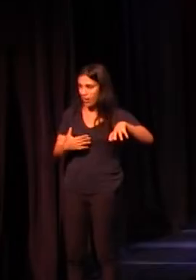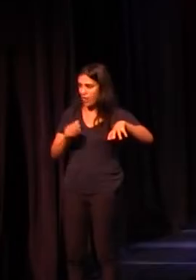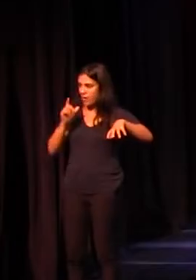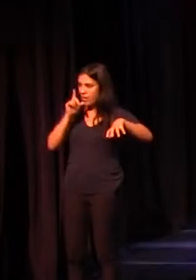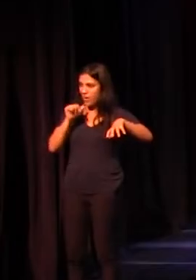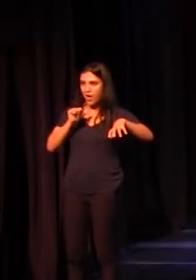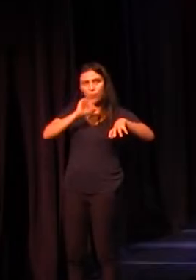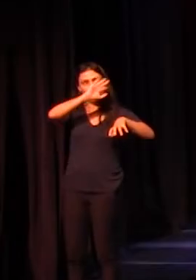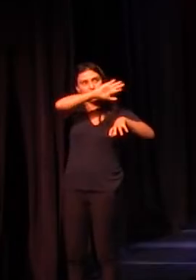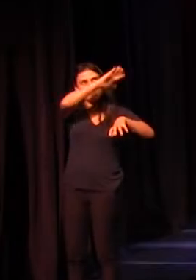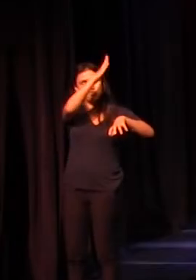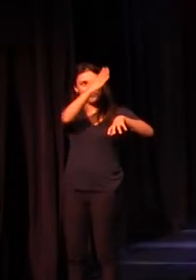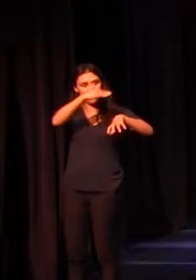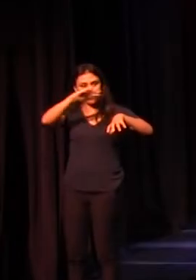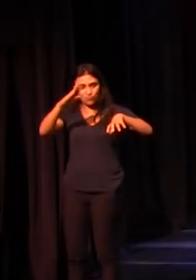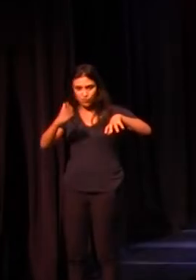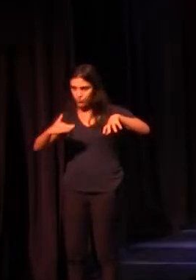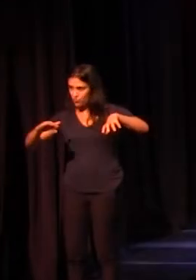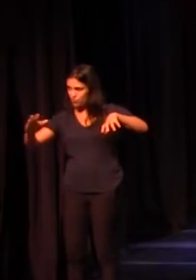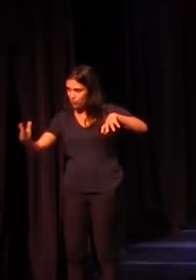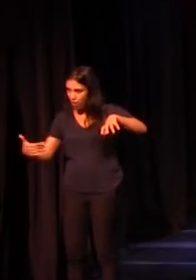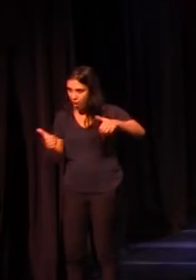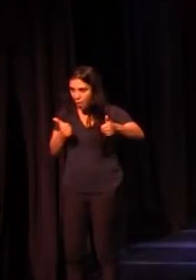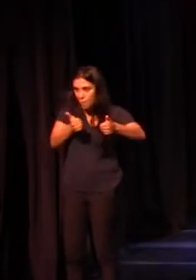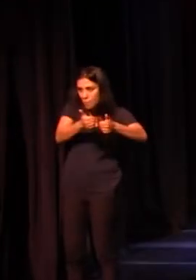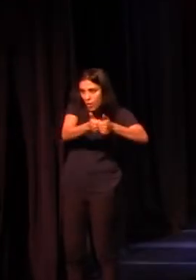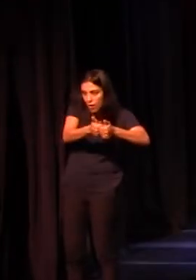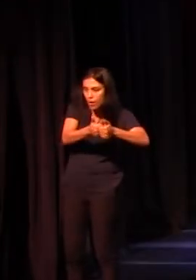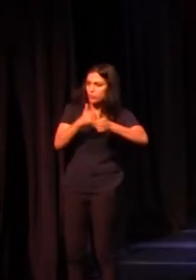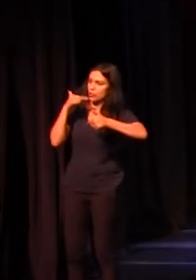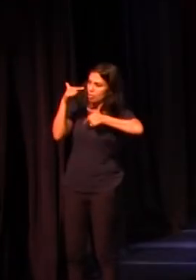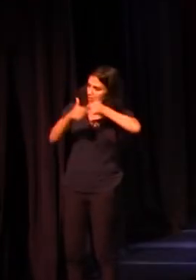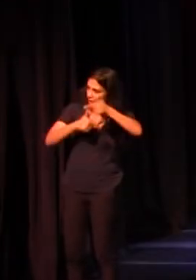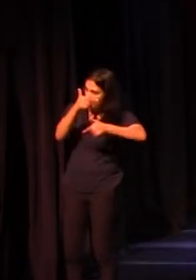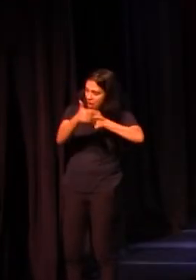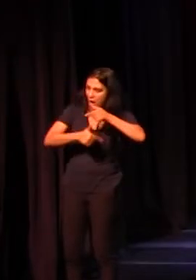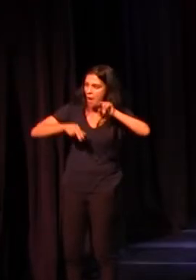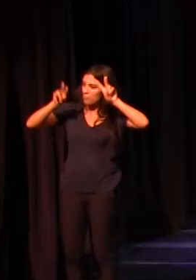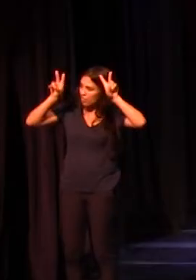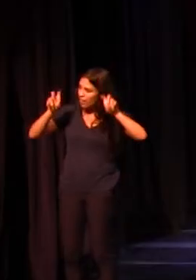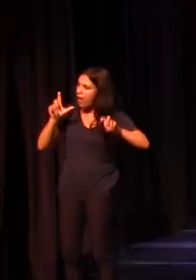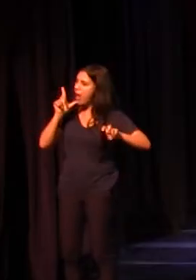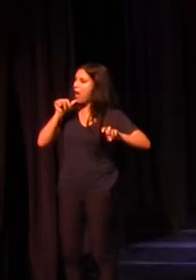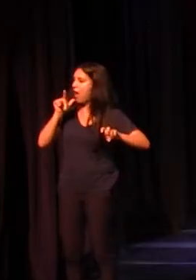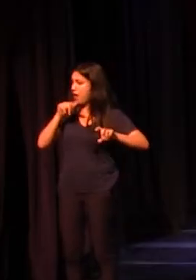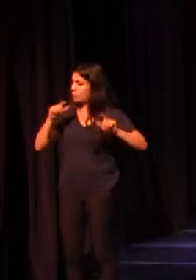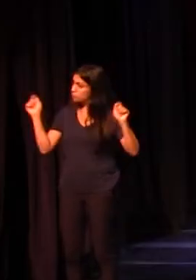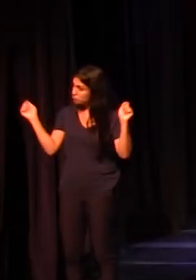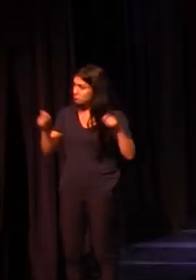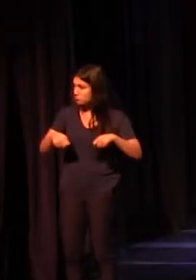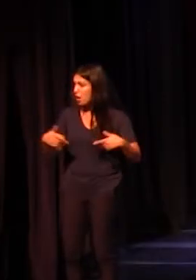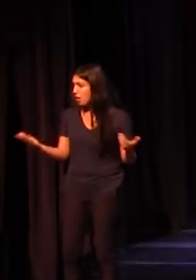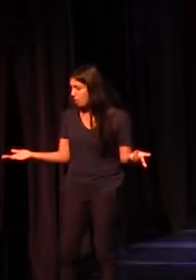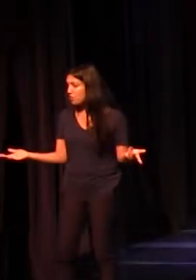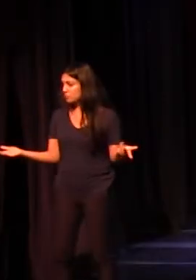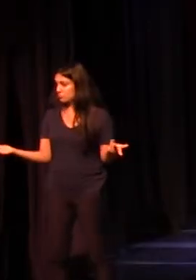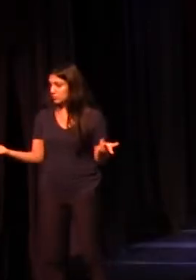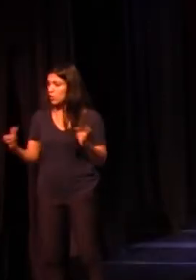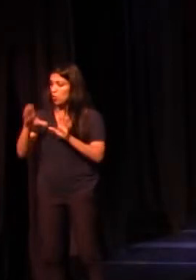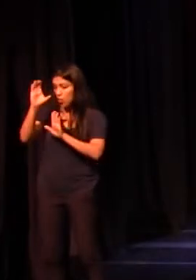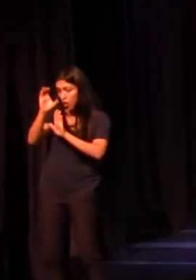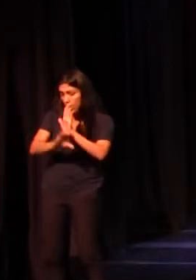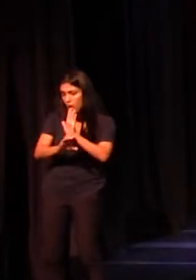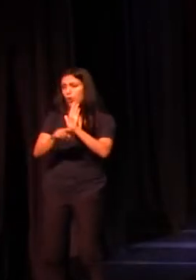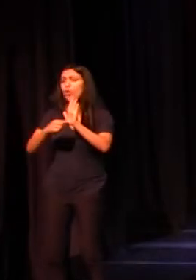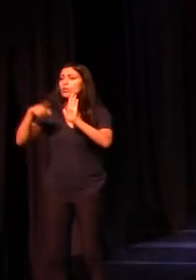relação das nascentes. Então, a ideia que se tem por trás aqui, eu dar um norte, dar uma orientação, mas também o currículo ele deixa a abertura para